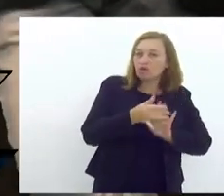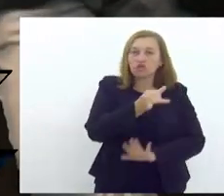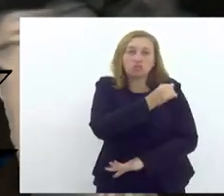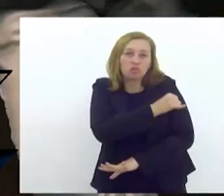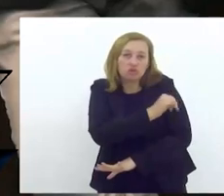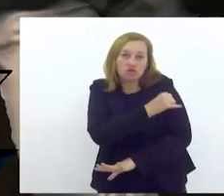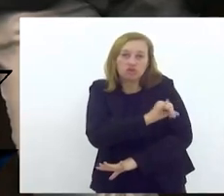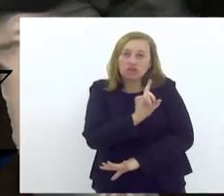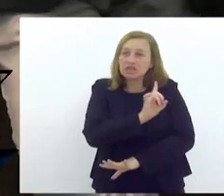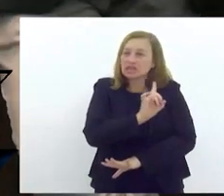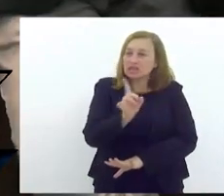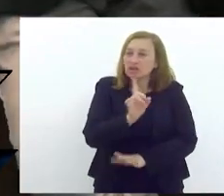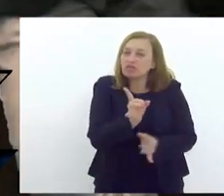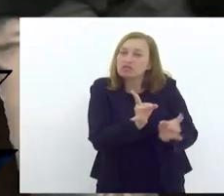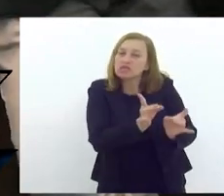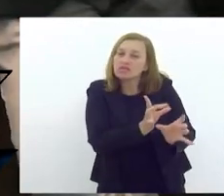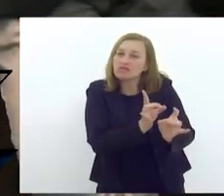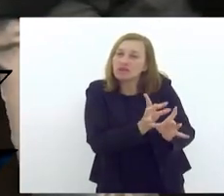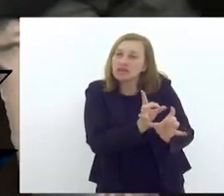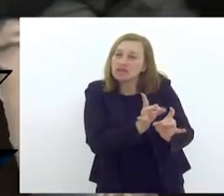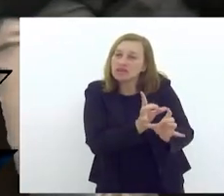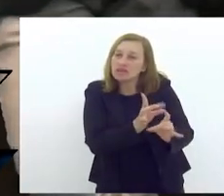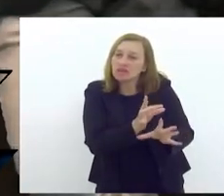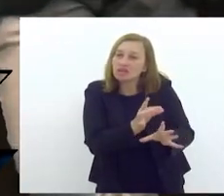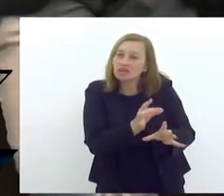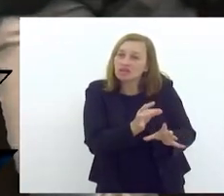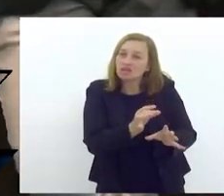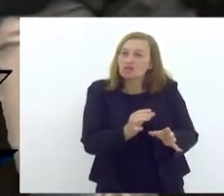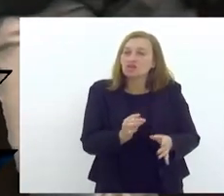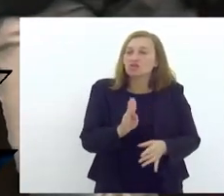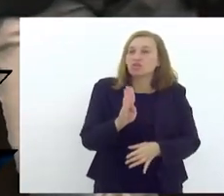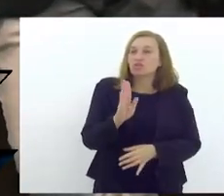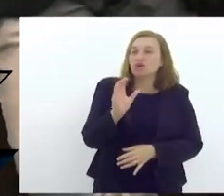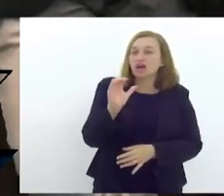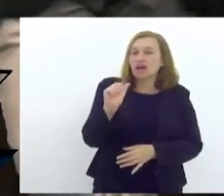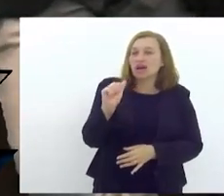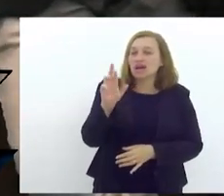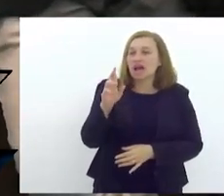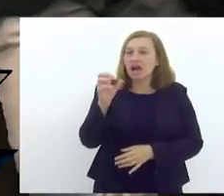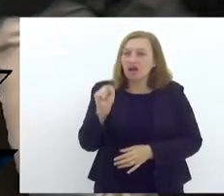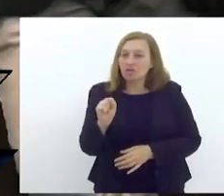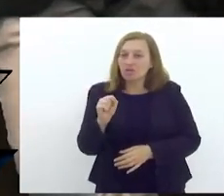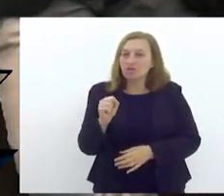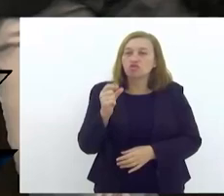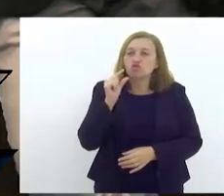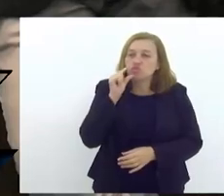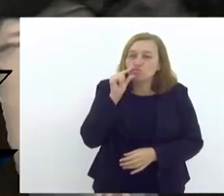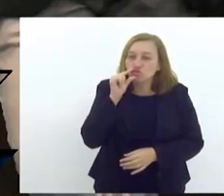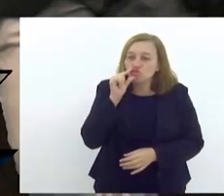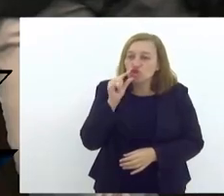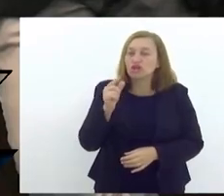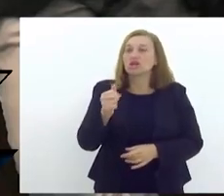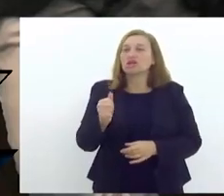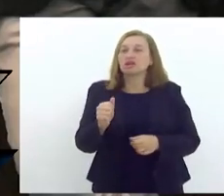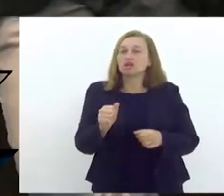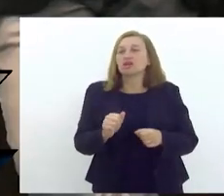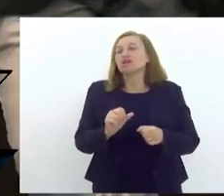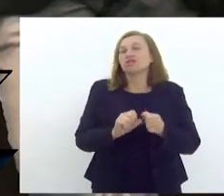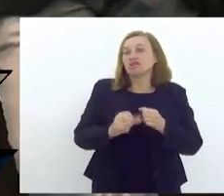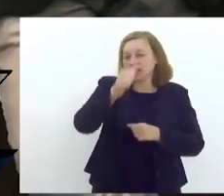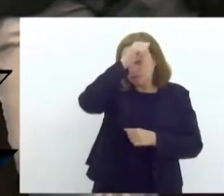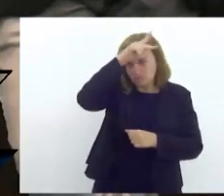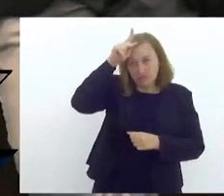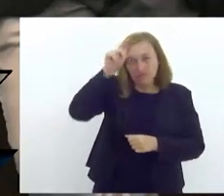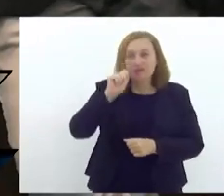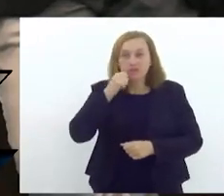e não se vender com meia dúzia de carguinhos de boquinha que fizeram o prefeito Eduardo Paes ampliar a sua bancada aqui